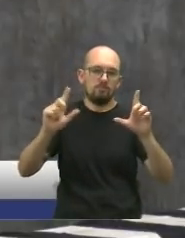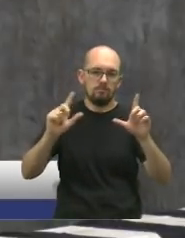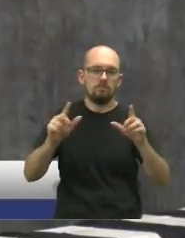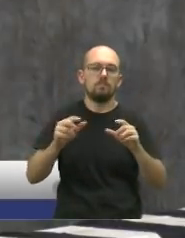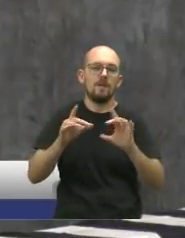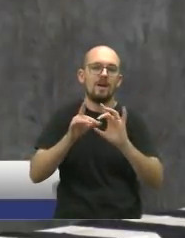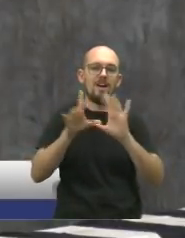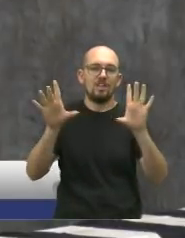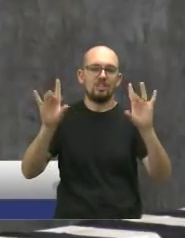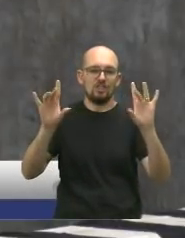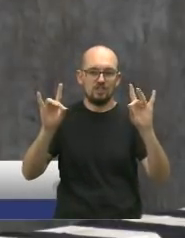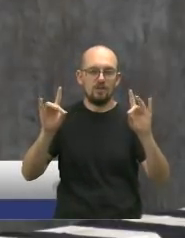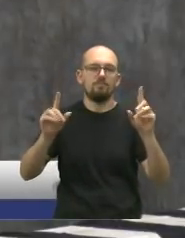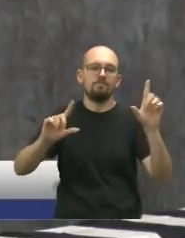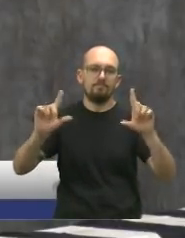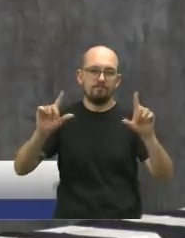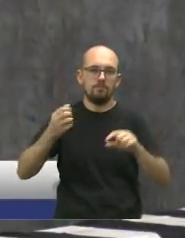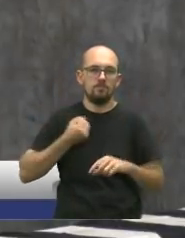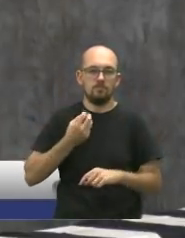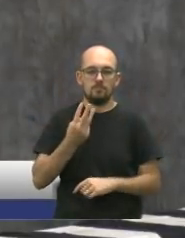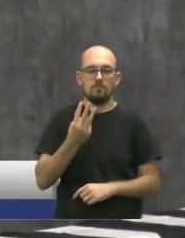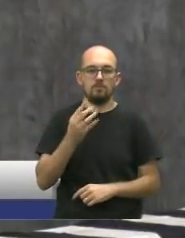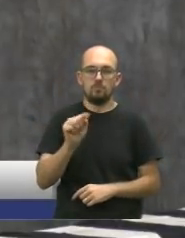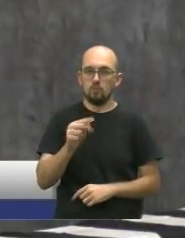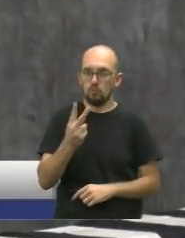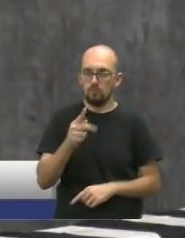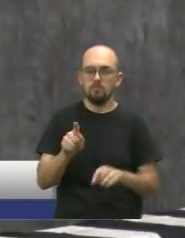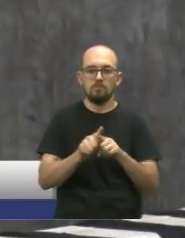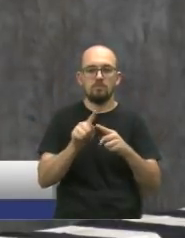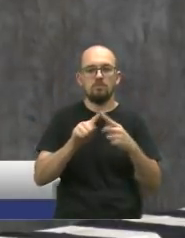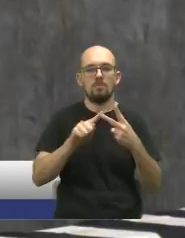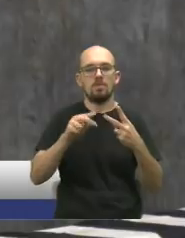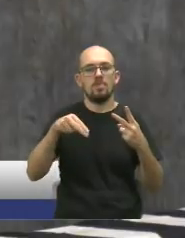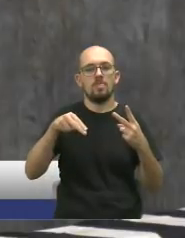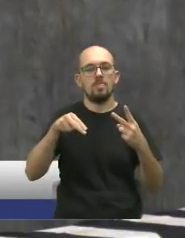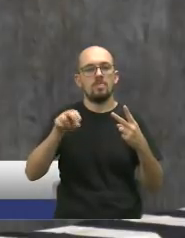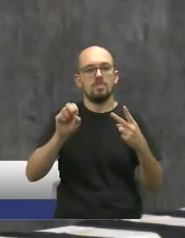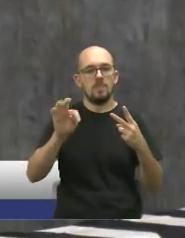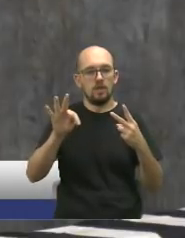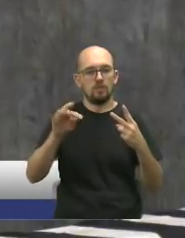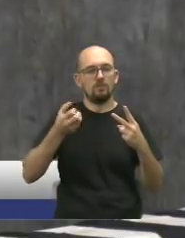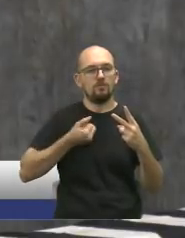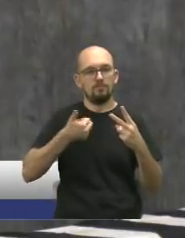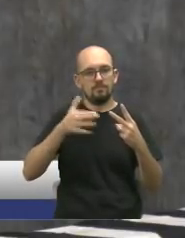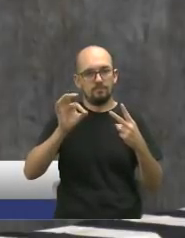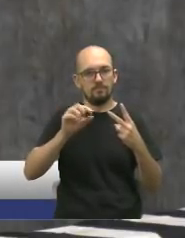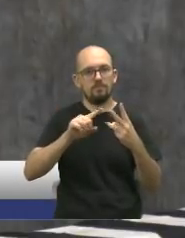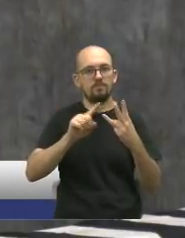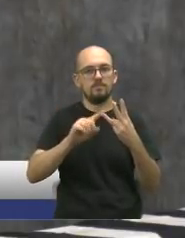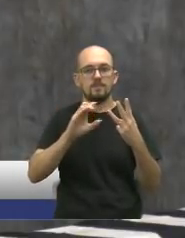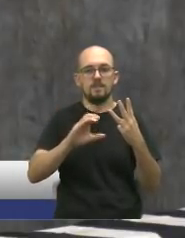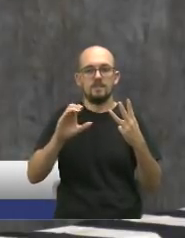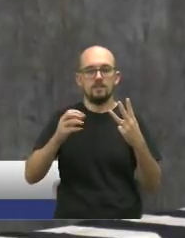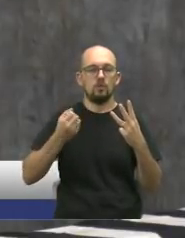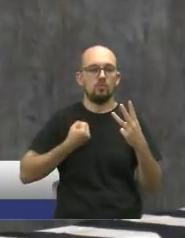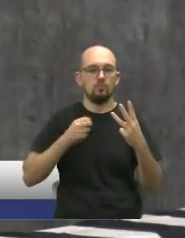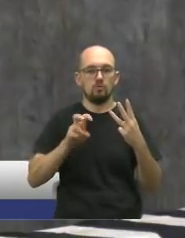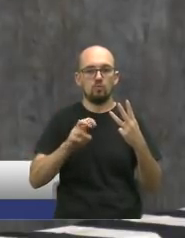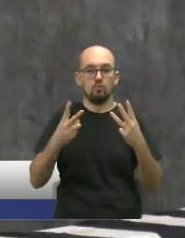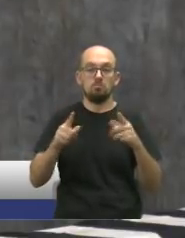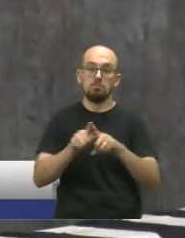Aberto Digital 34.2, o 10 da NET, o 52 da ConnectCore e também de você que nos